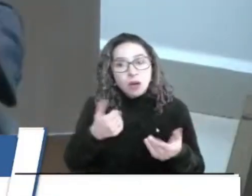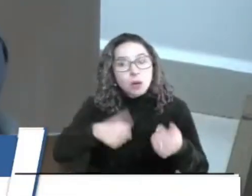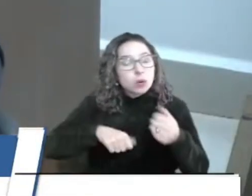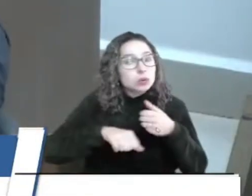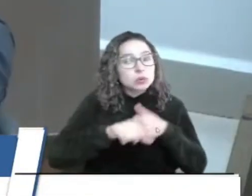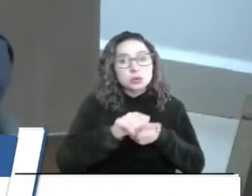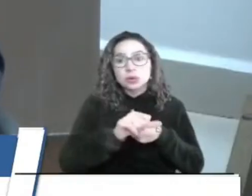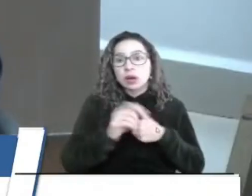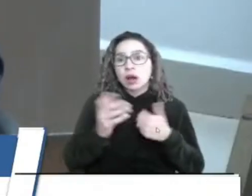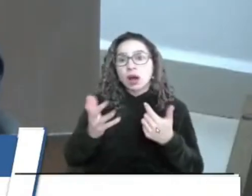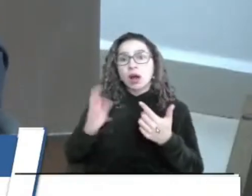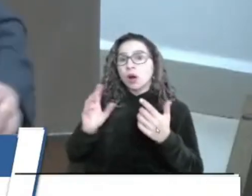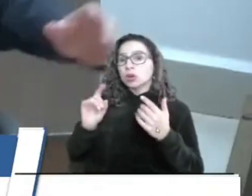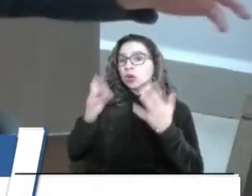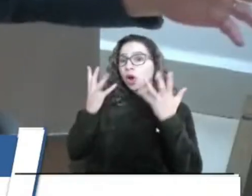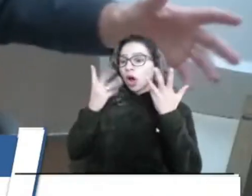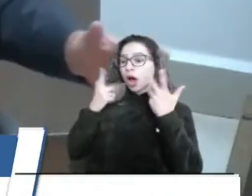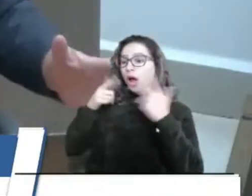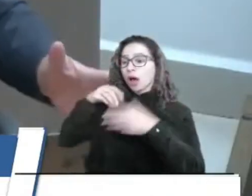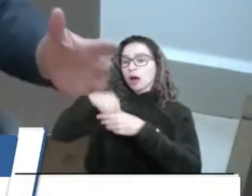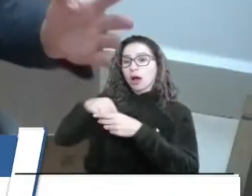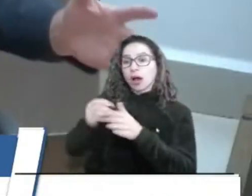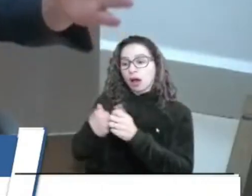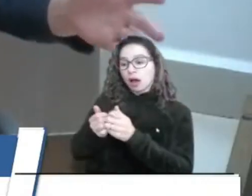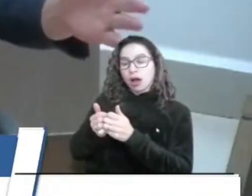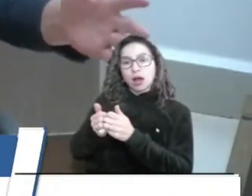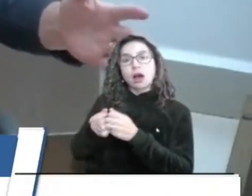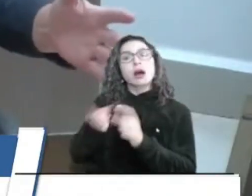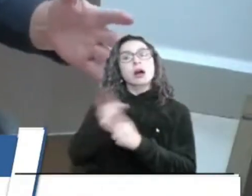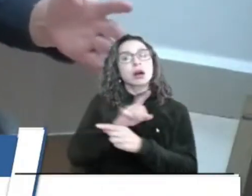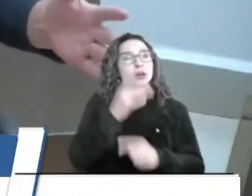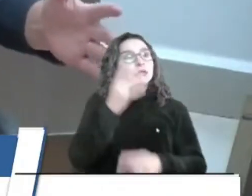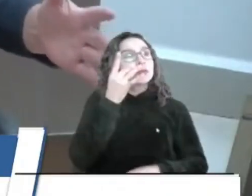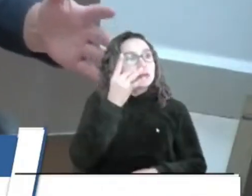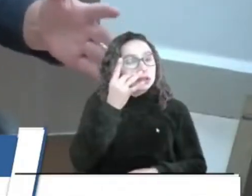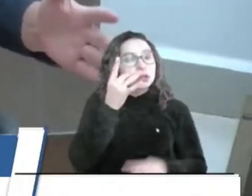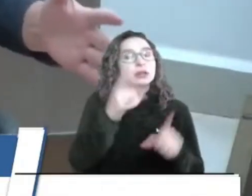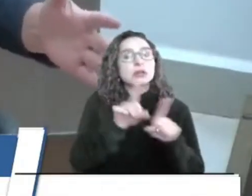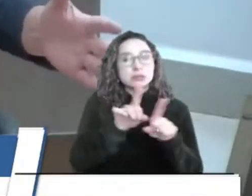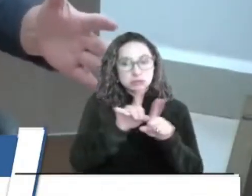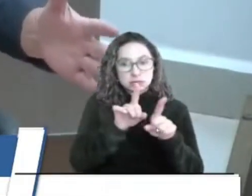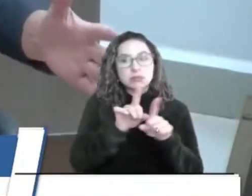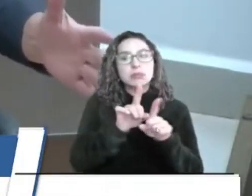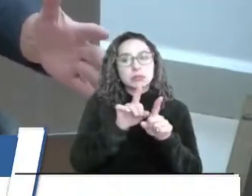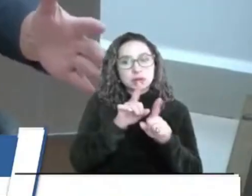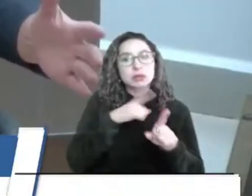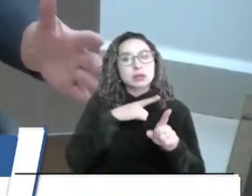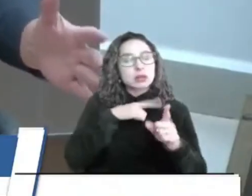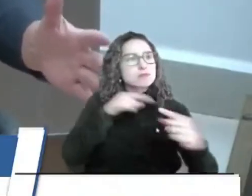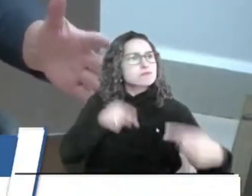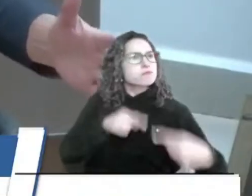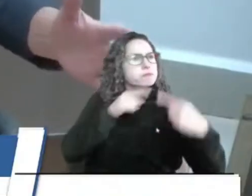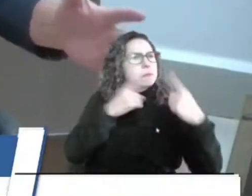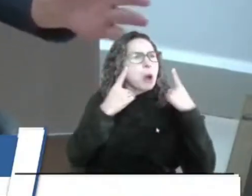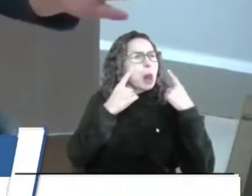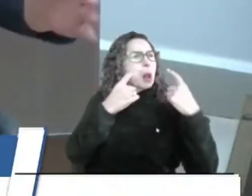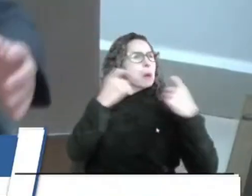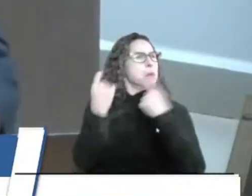agora não tem leão só de WhatsApp, não, está tendo leão também ali fisicamente, querendo agredir